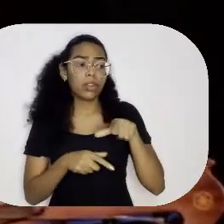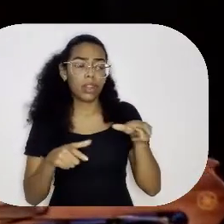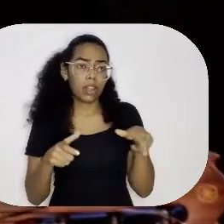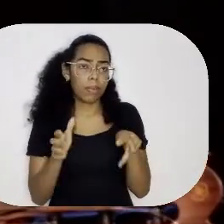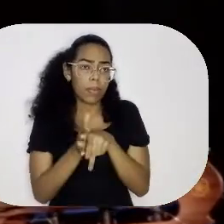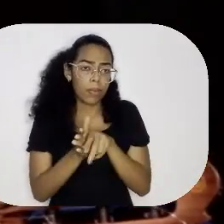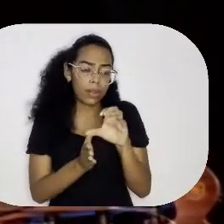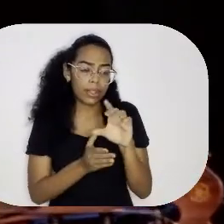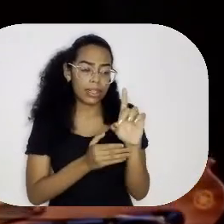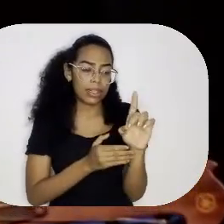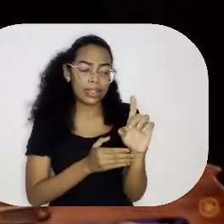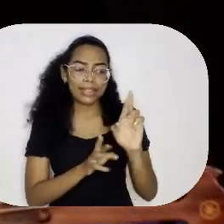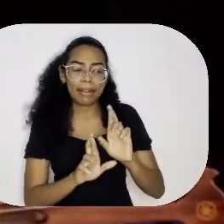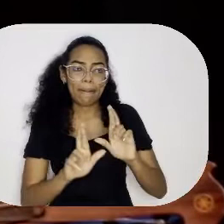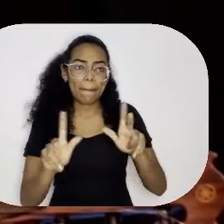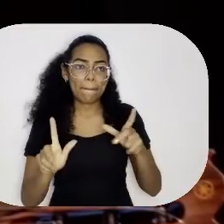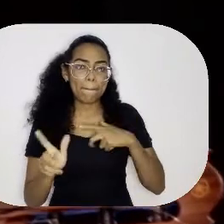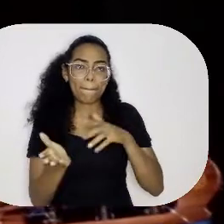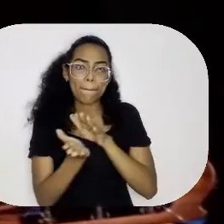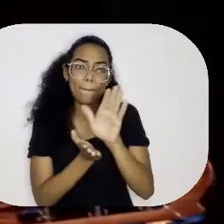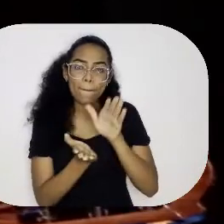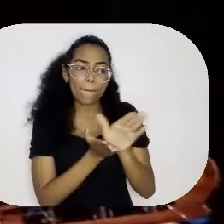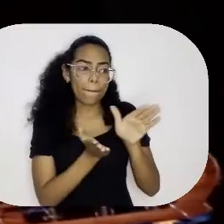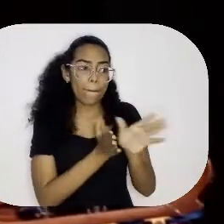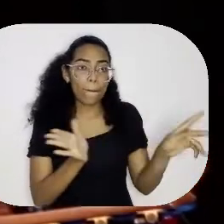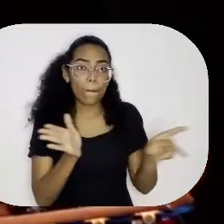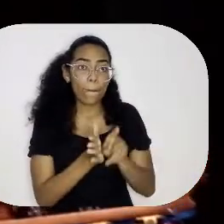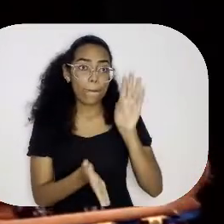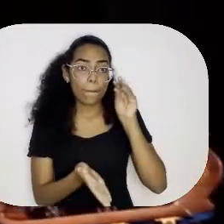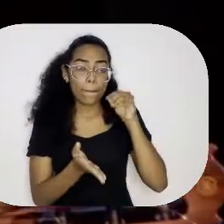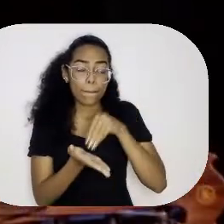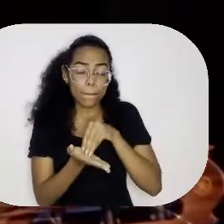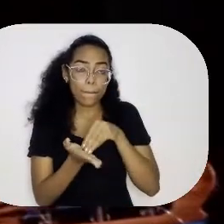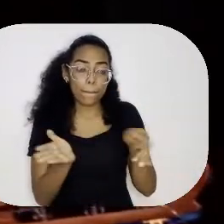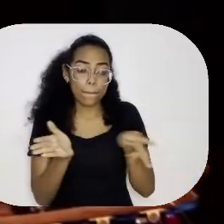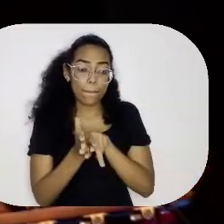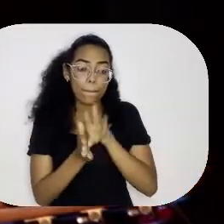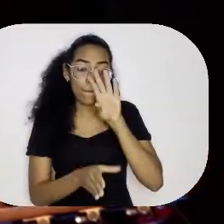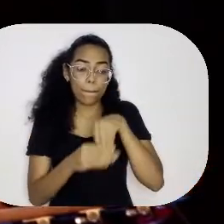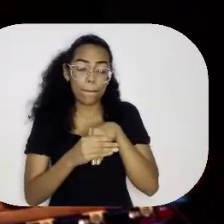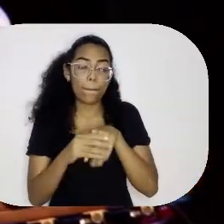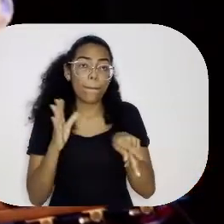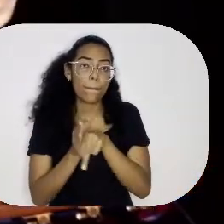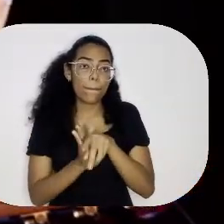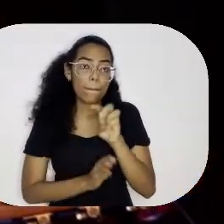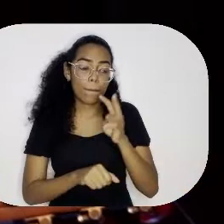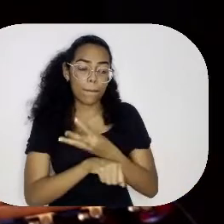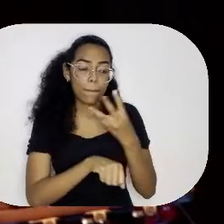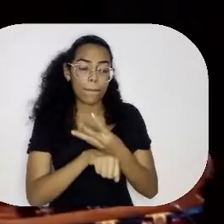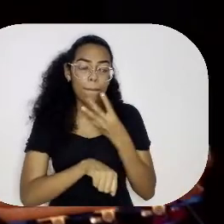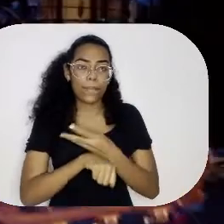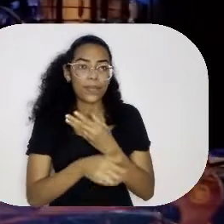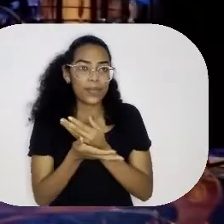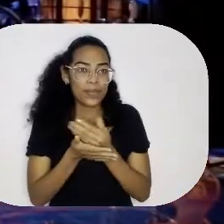bem diferente. A maioria de vocês já recebeu pelo WhatsApp. Ele é distribuído apenas pelo WhatsApp. E vamos começar aqui então com a canção Além do